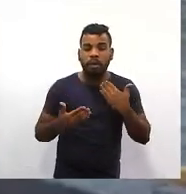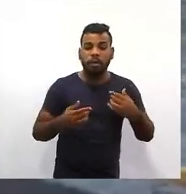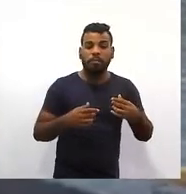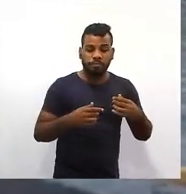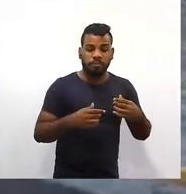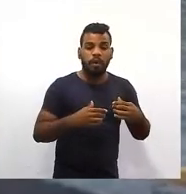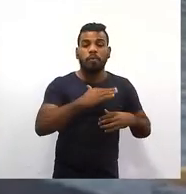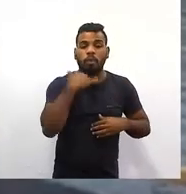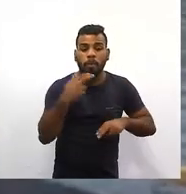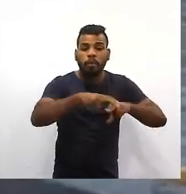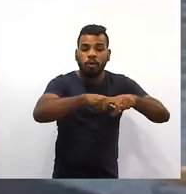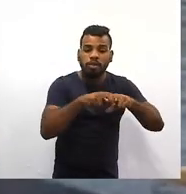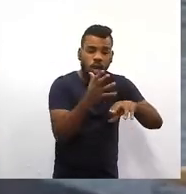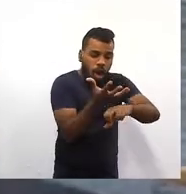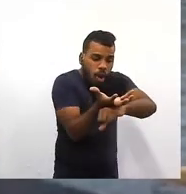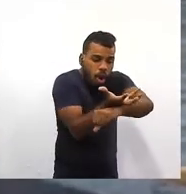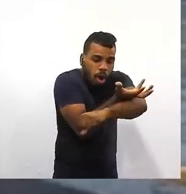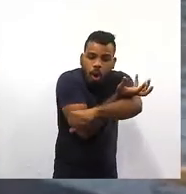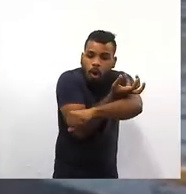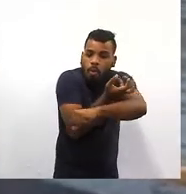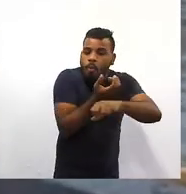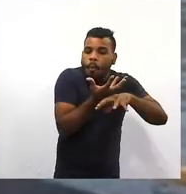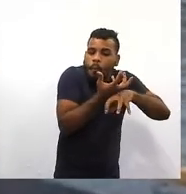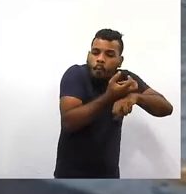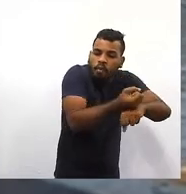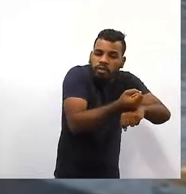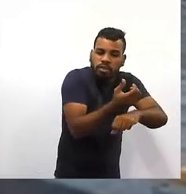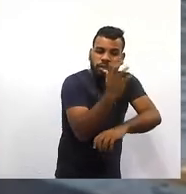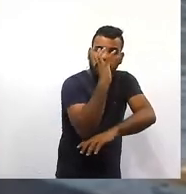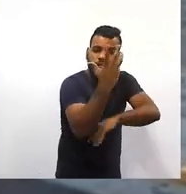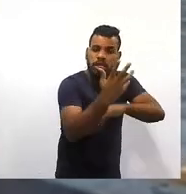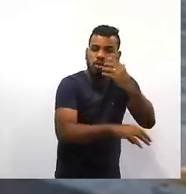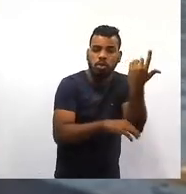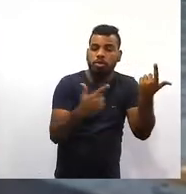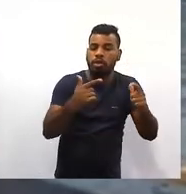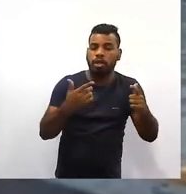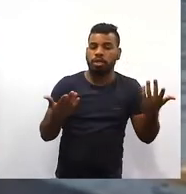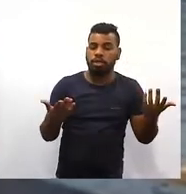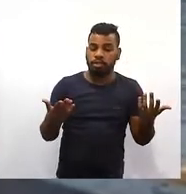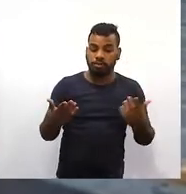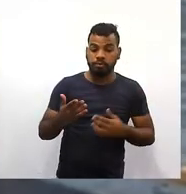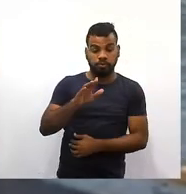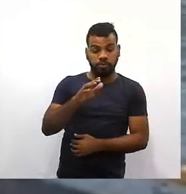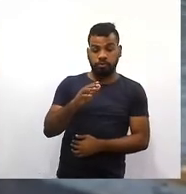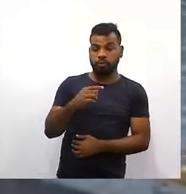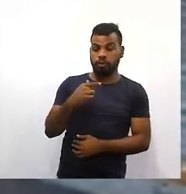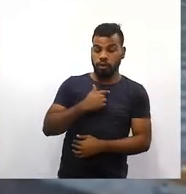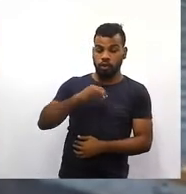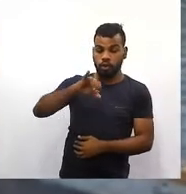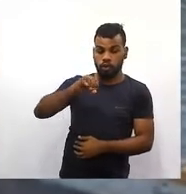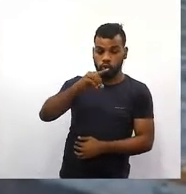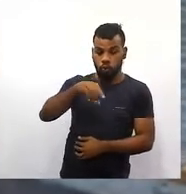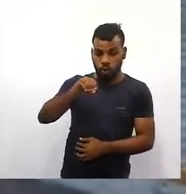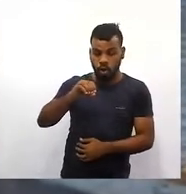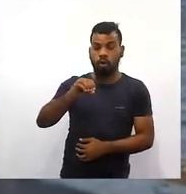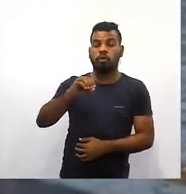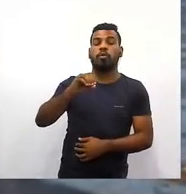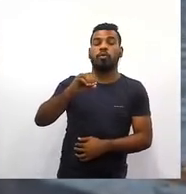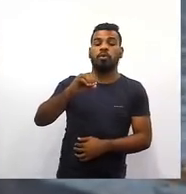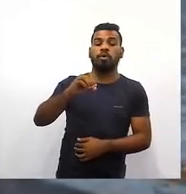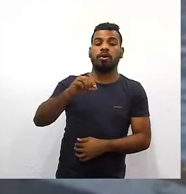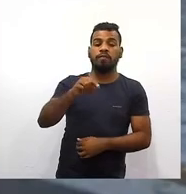seca, não é só minha. Então nós temos o João Cabral, que vai buscar